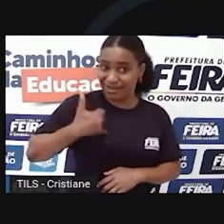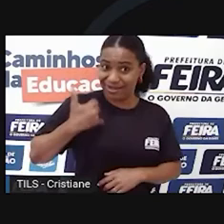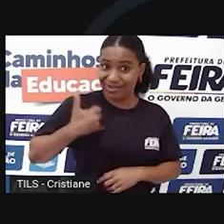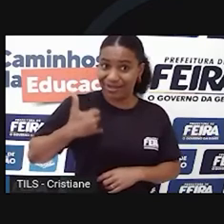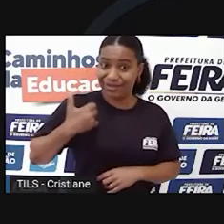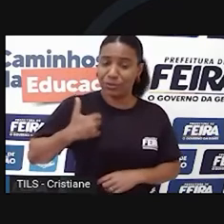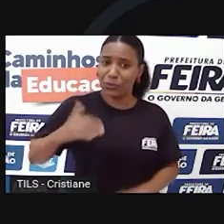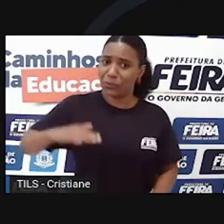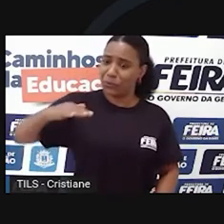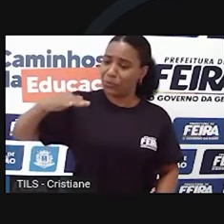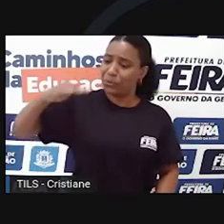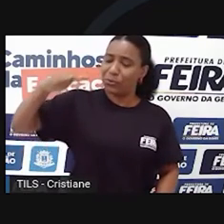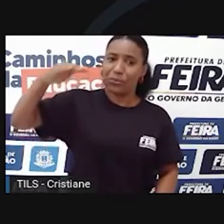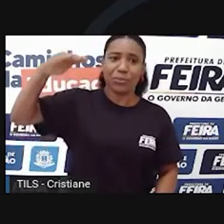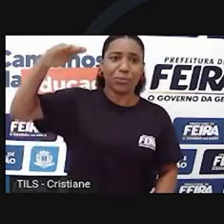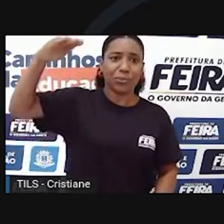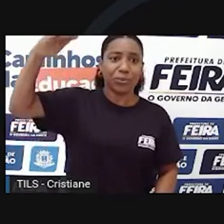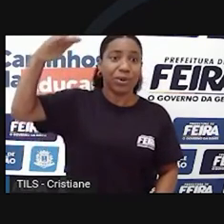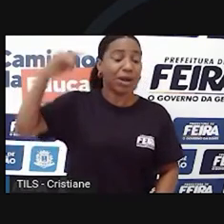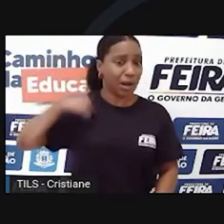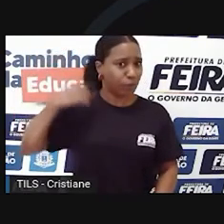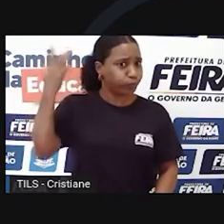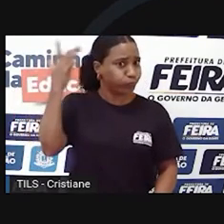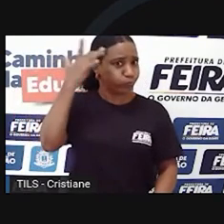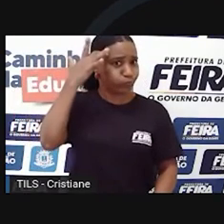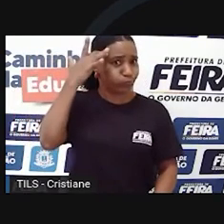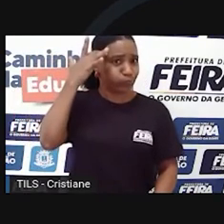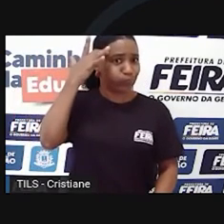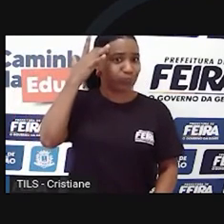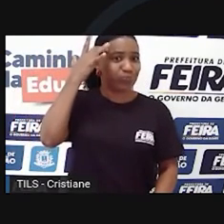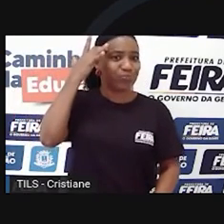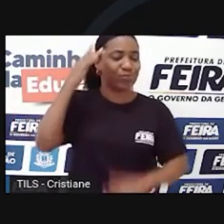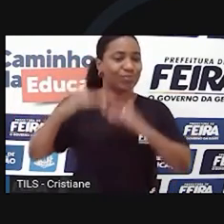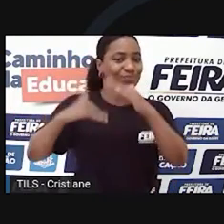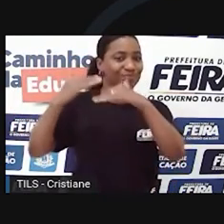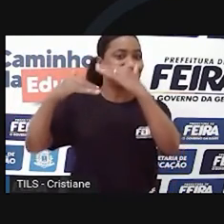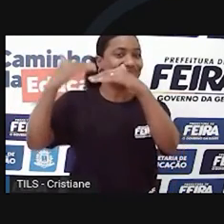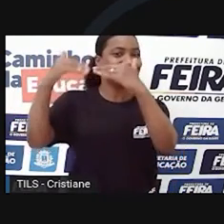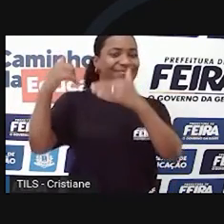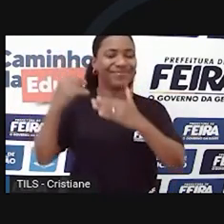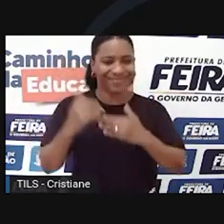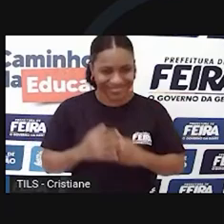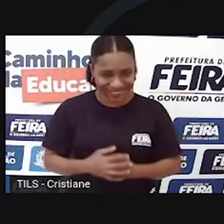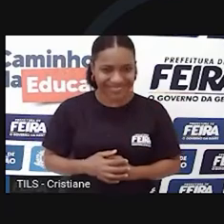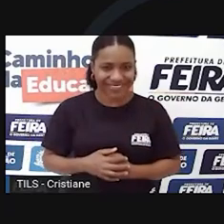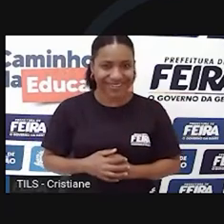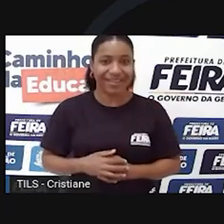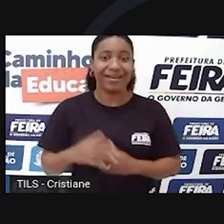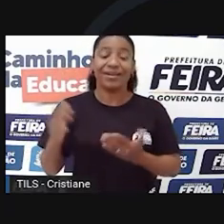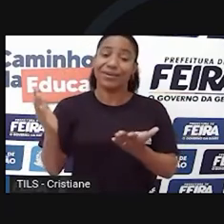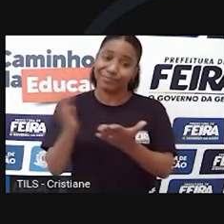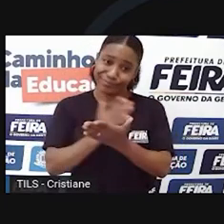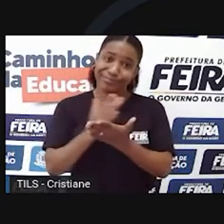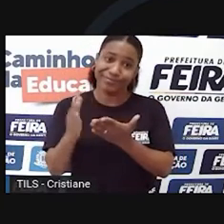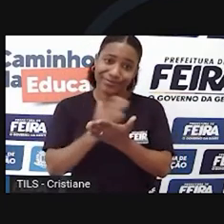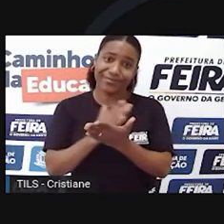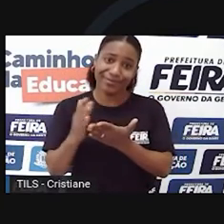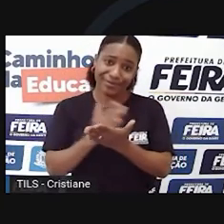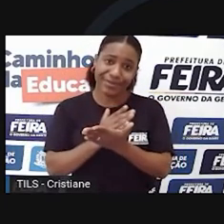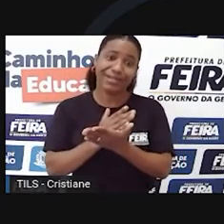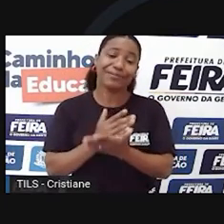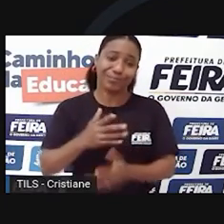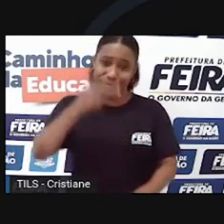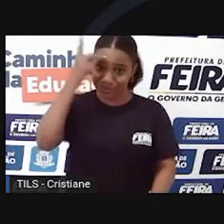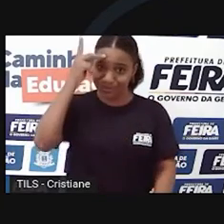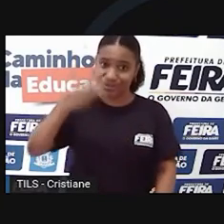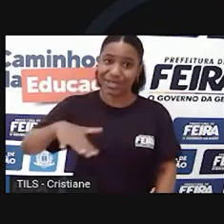da sua profissão, do seu projeto de vida. De forma que a gente pode dizer com alguma tranquilidade que o que está acabando, né, o que está em extinção no mundo, num certo sentido, é adulto. Um